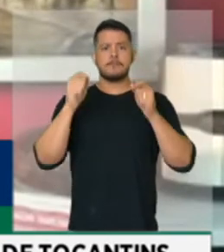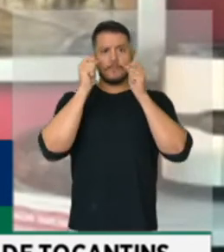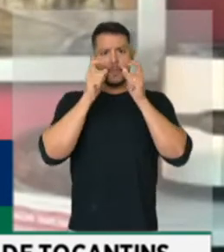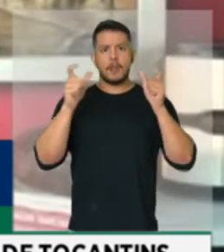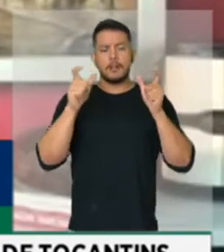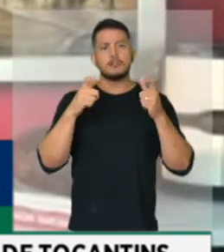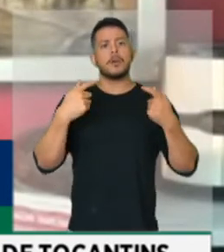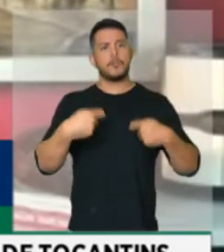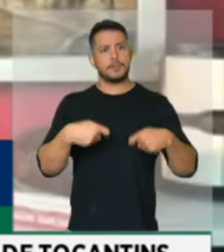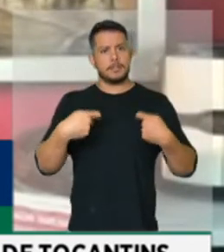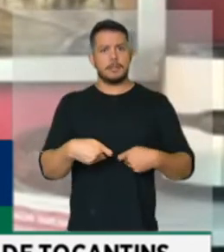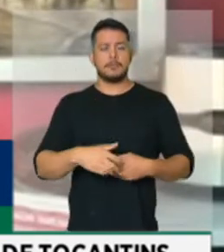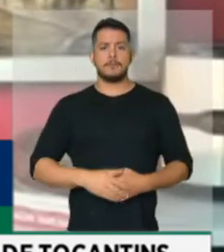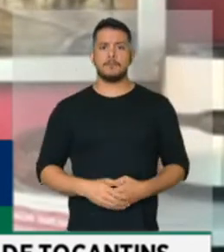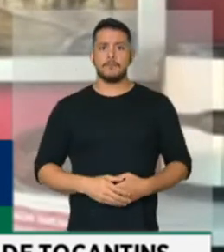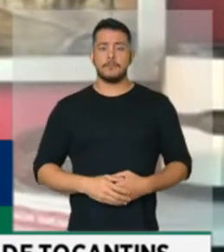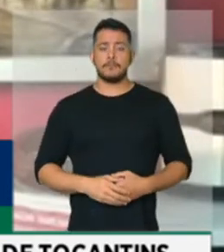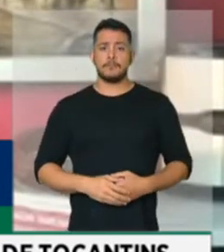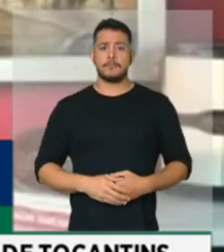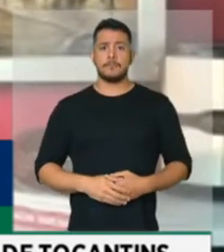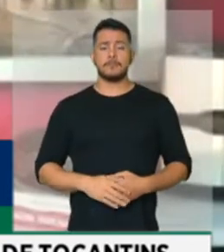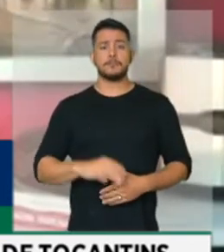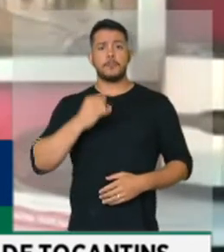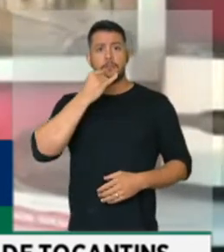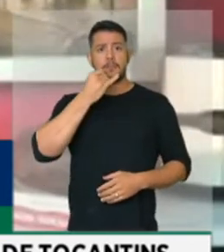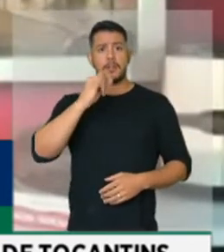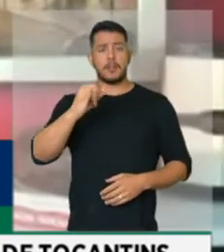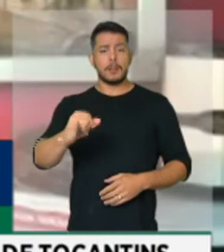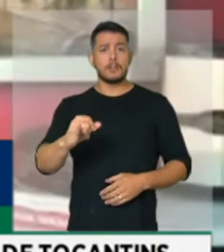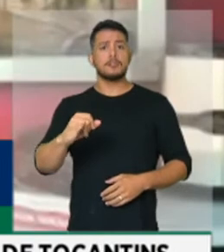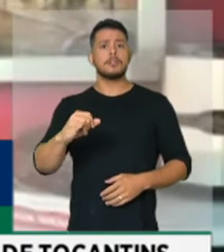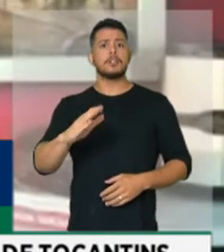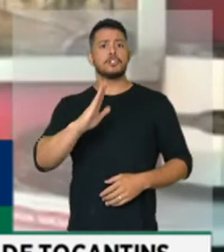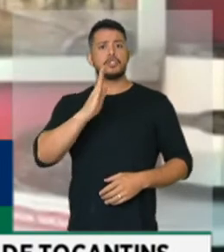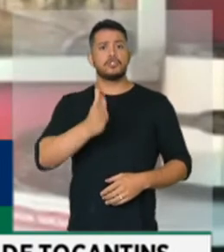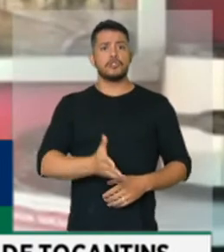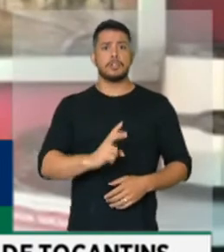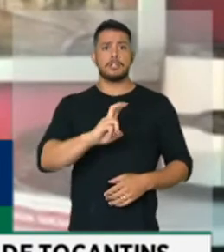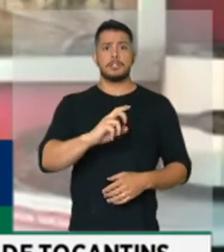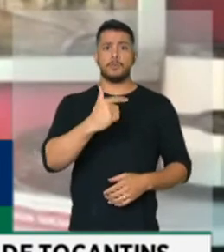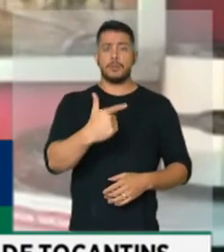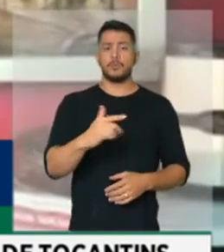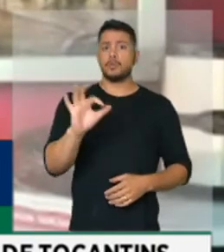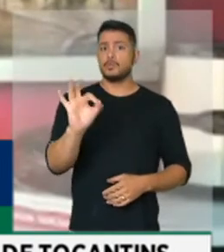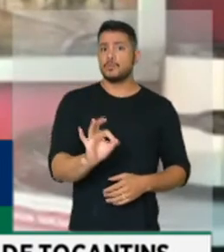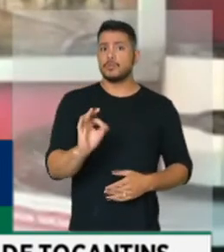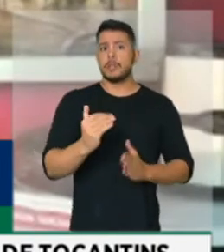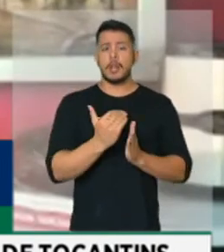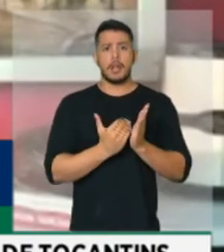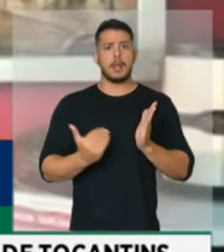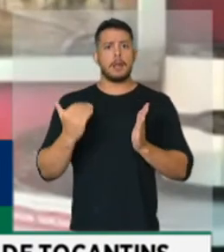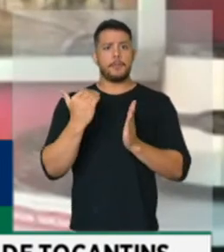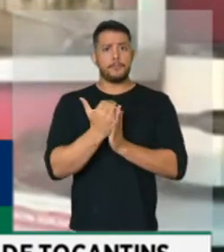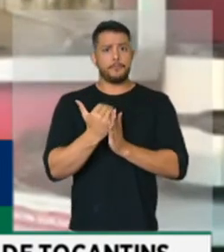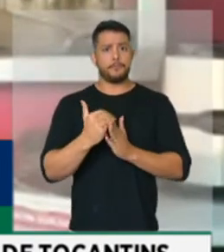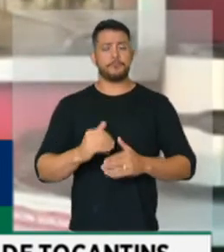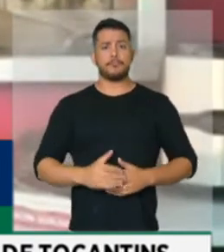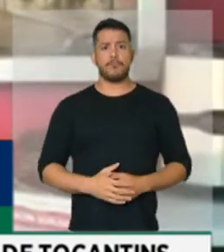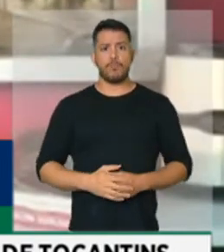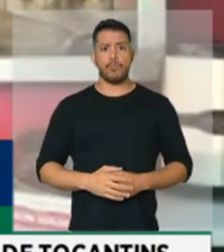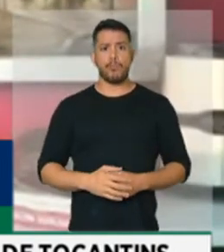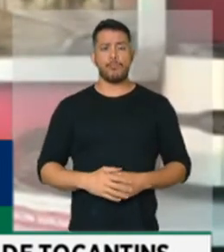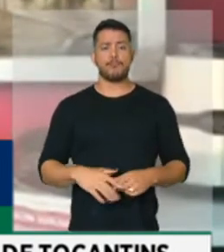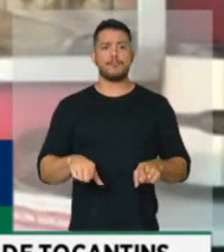sobreviver. A energia elétrica, 52% de aumento. E ainda privatizaram a Eletrobras,